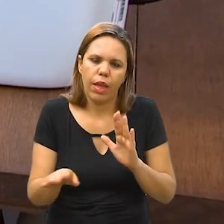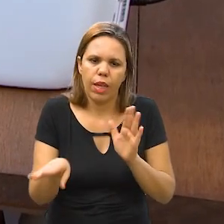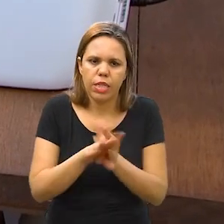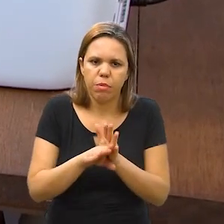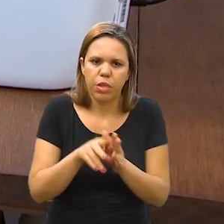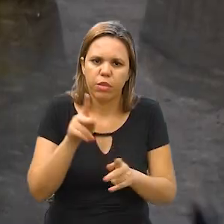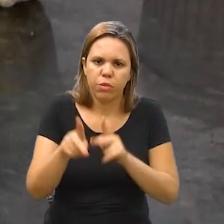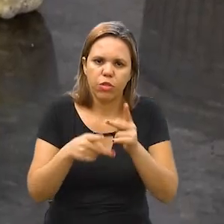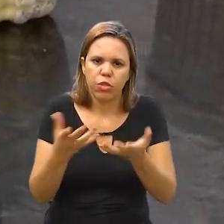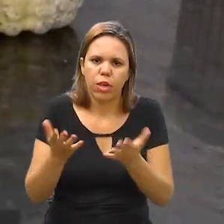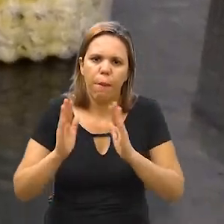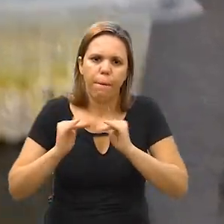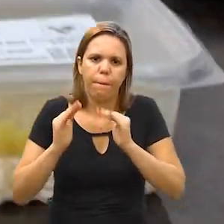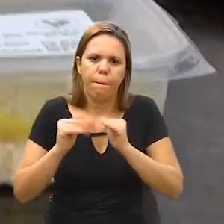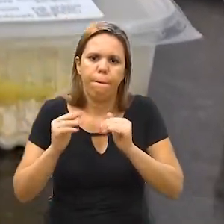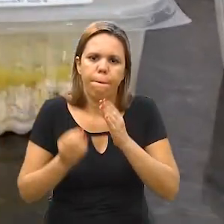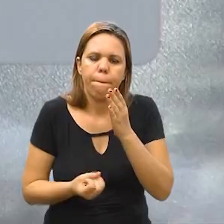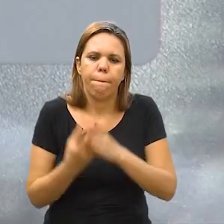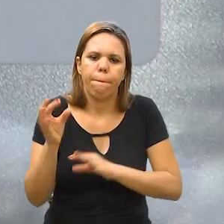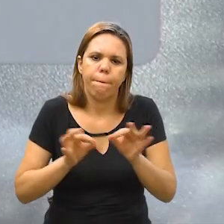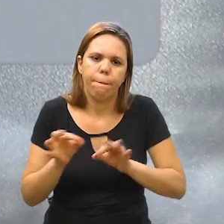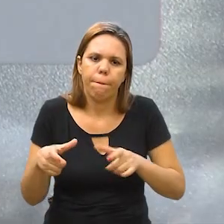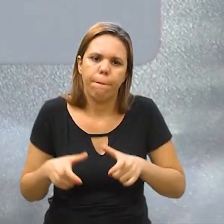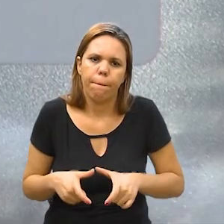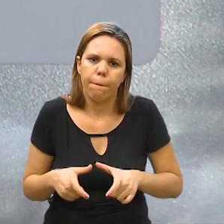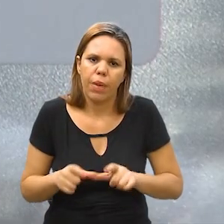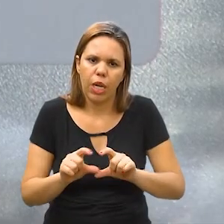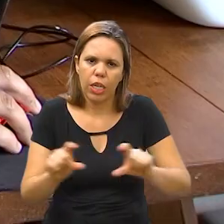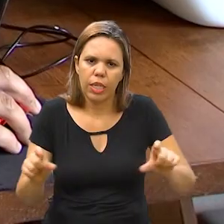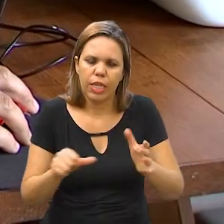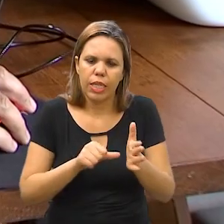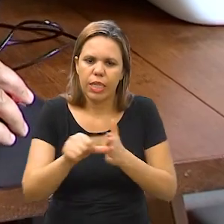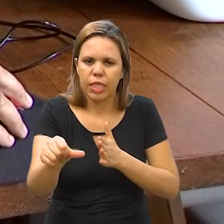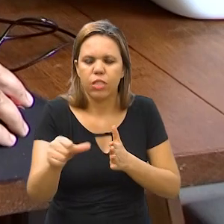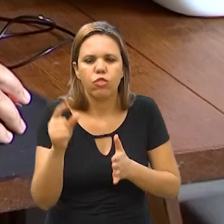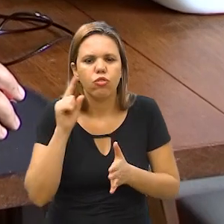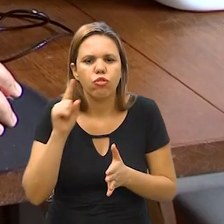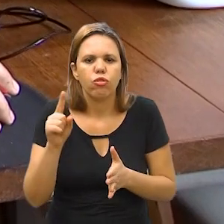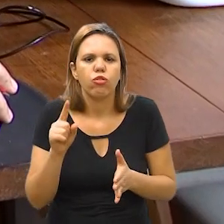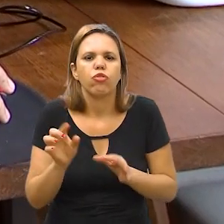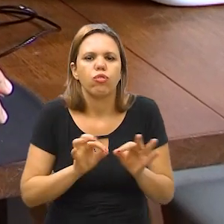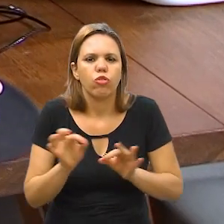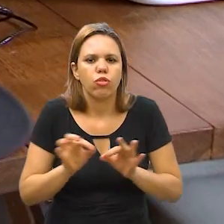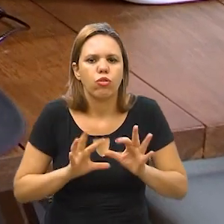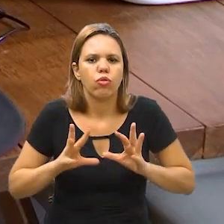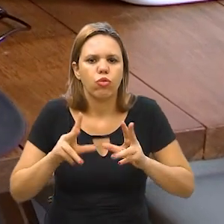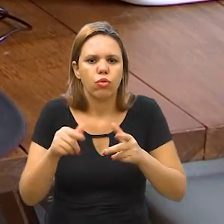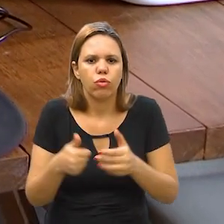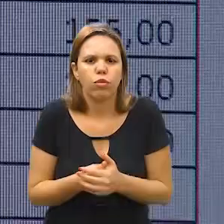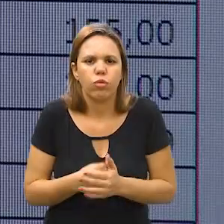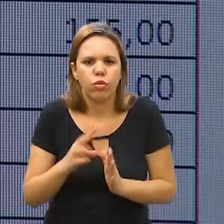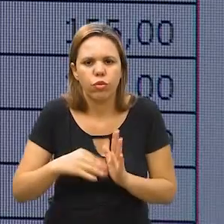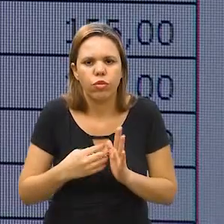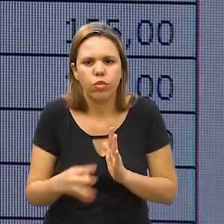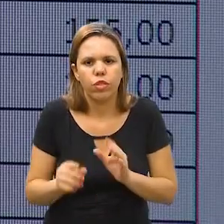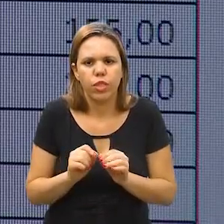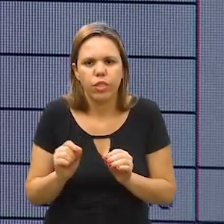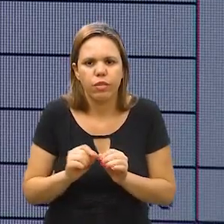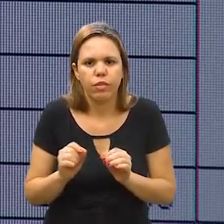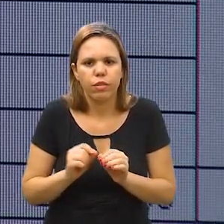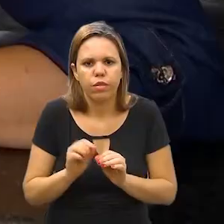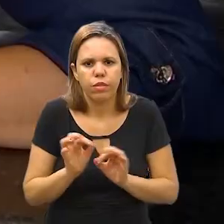os pedidos, produzir as marmitas, etiquetar e um dia para organizar tudo em planilhas e fazer